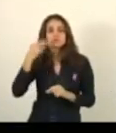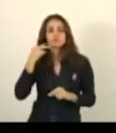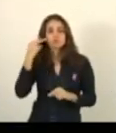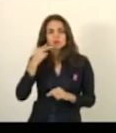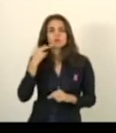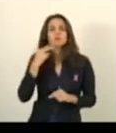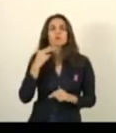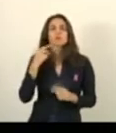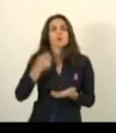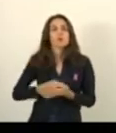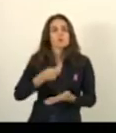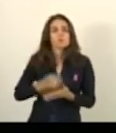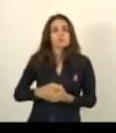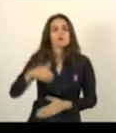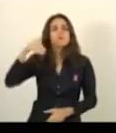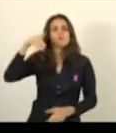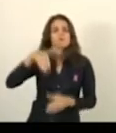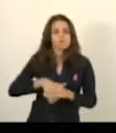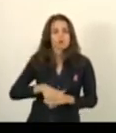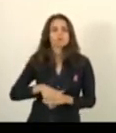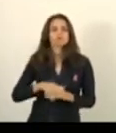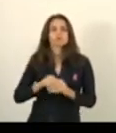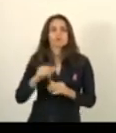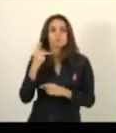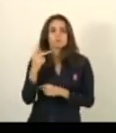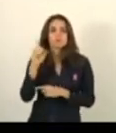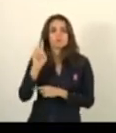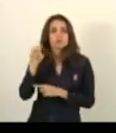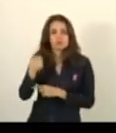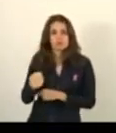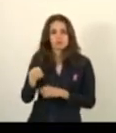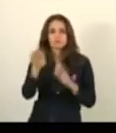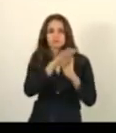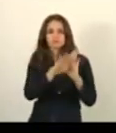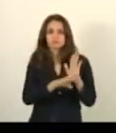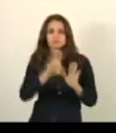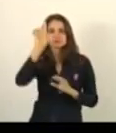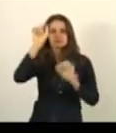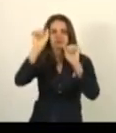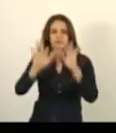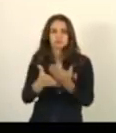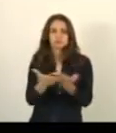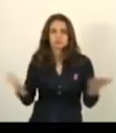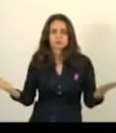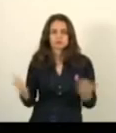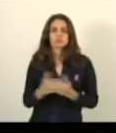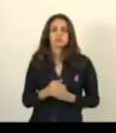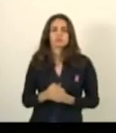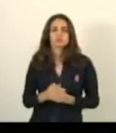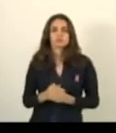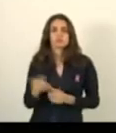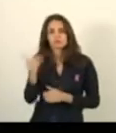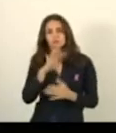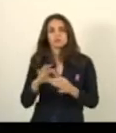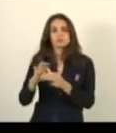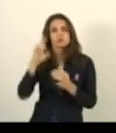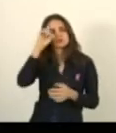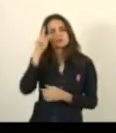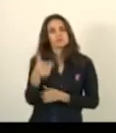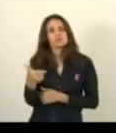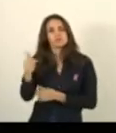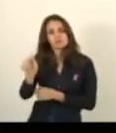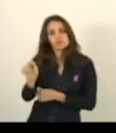dos seus vereadores o voto contrário a esse PDM da forma que está aí. Deus abençoe a todos, se encontraremos todos juntos aqui dia